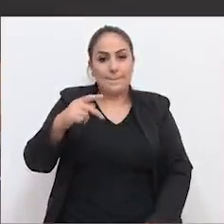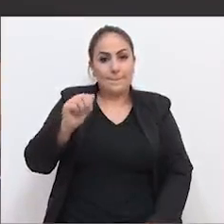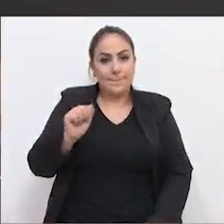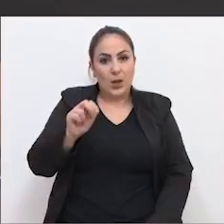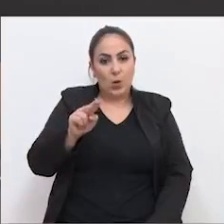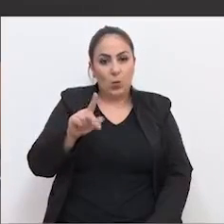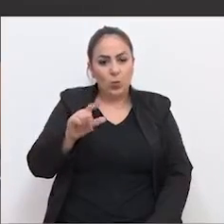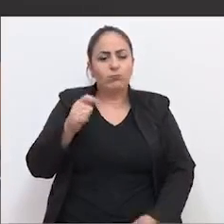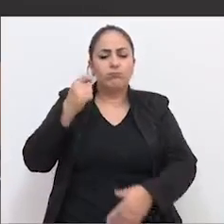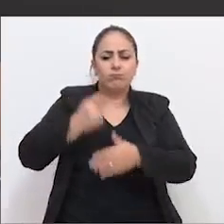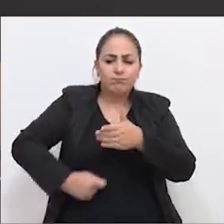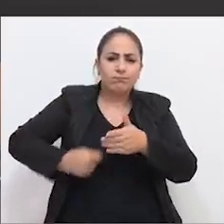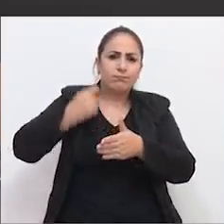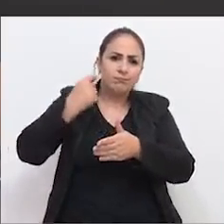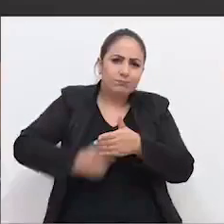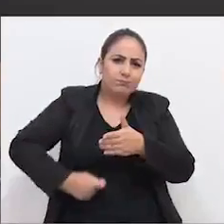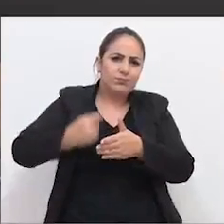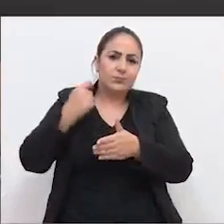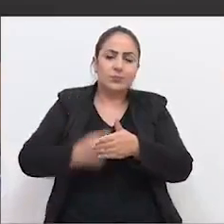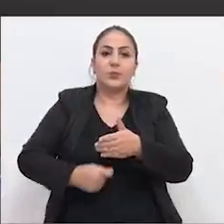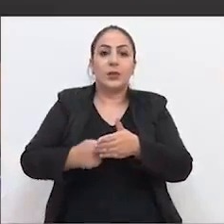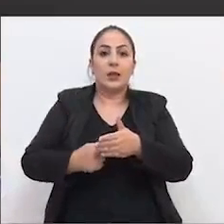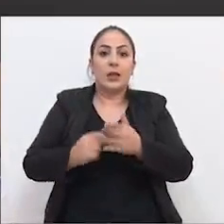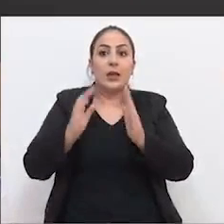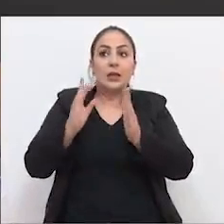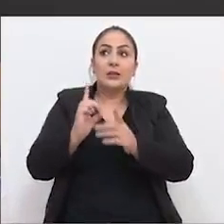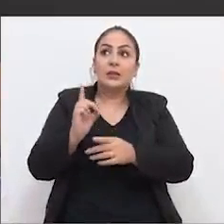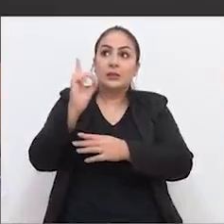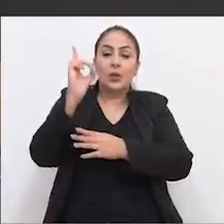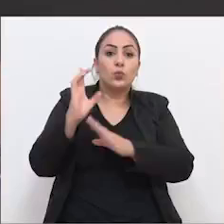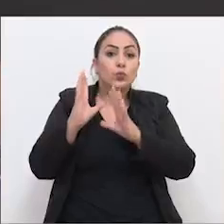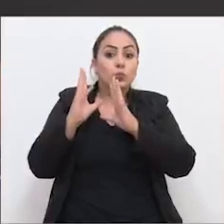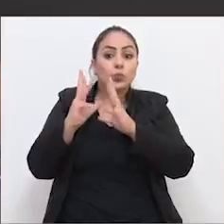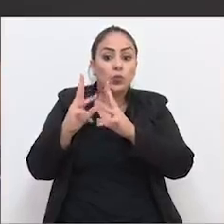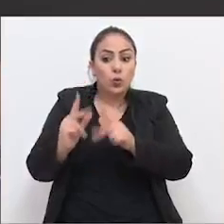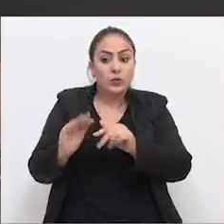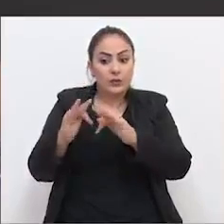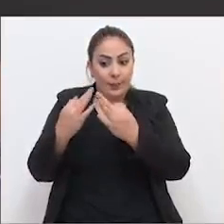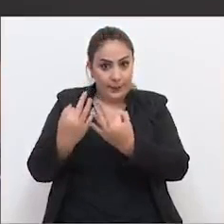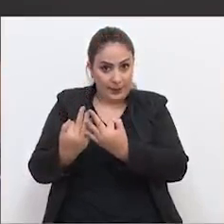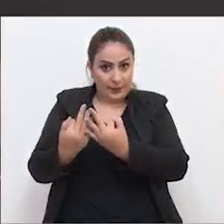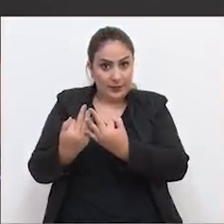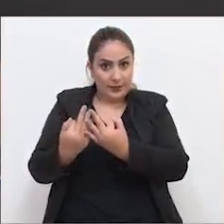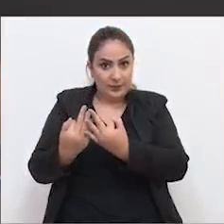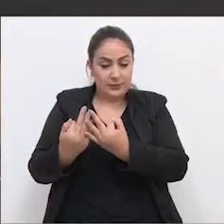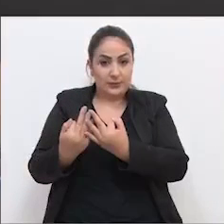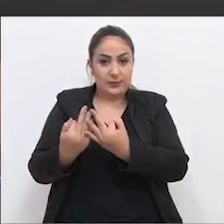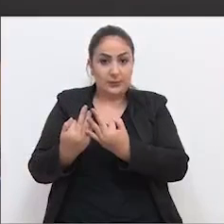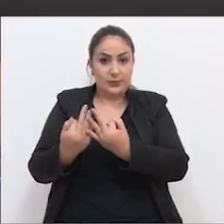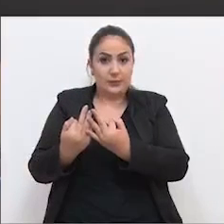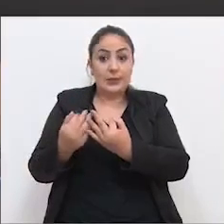Paulo lutou e lutou bravamente. Graças a Deus, todos estão